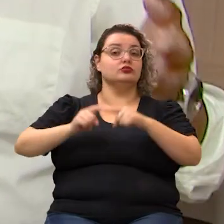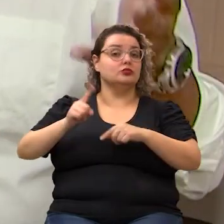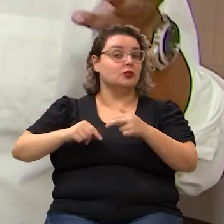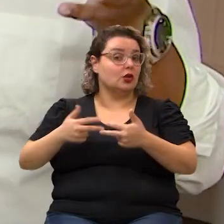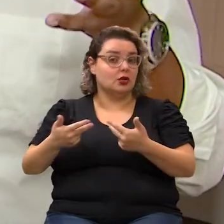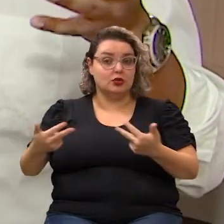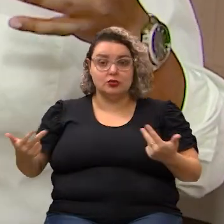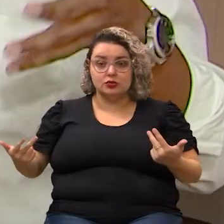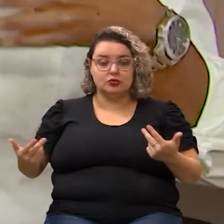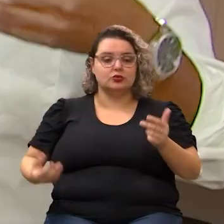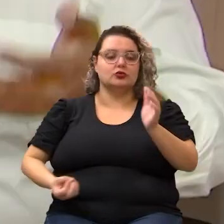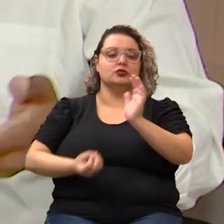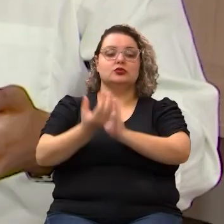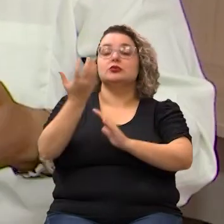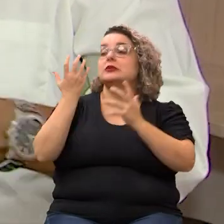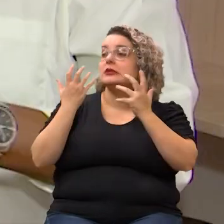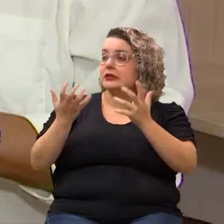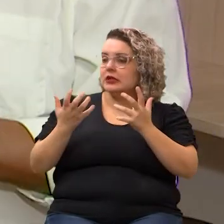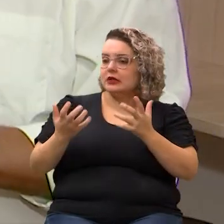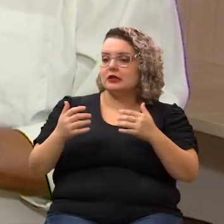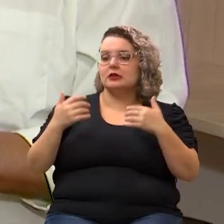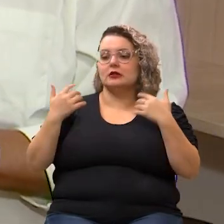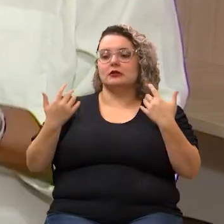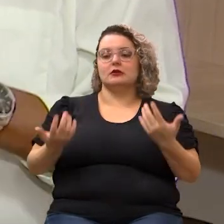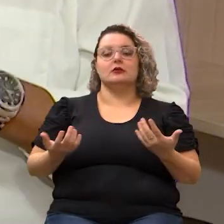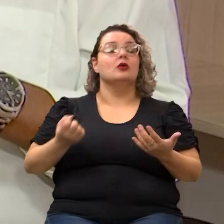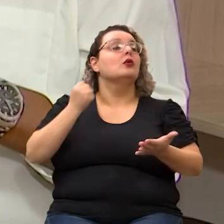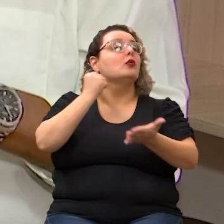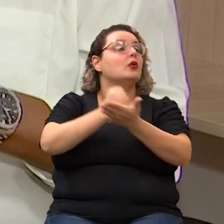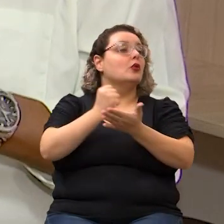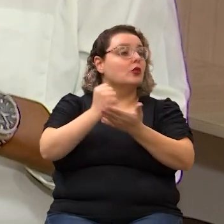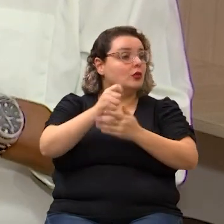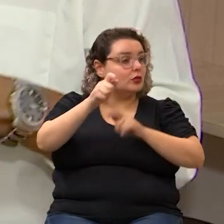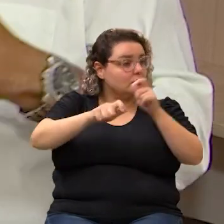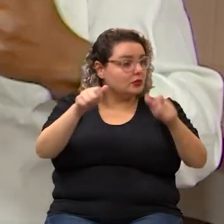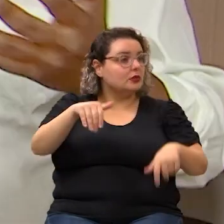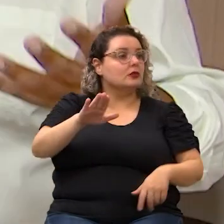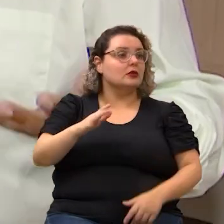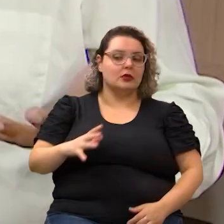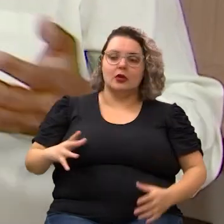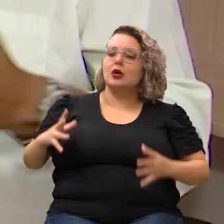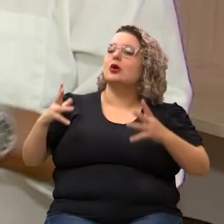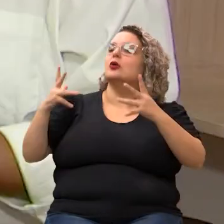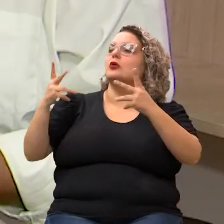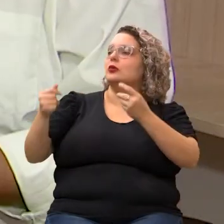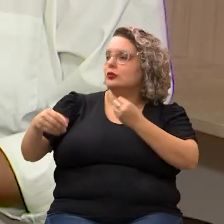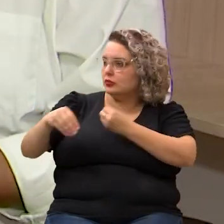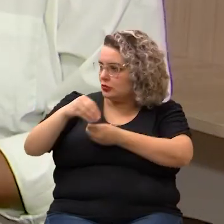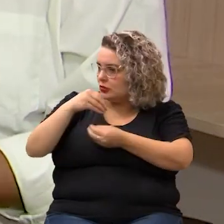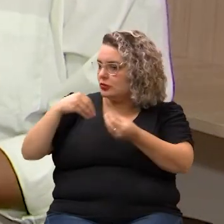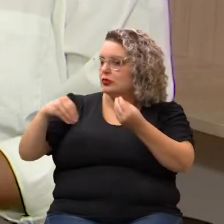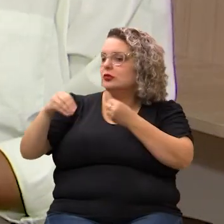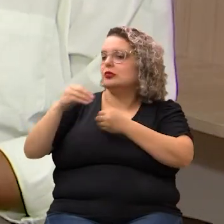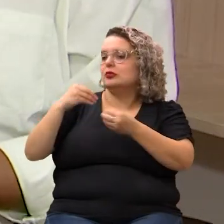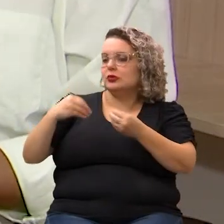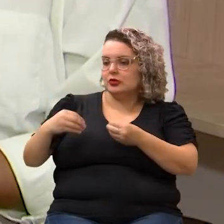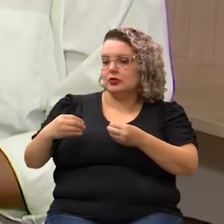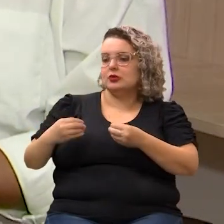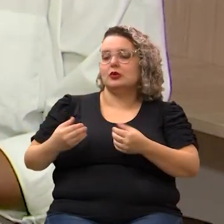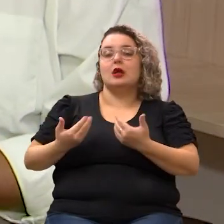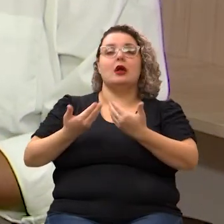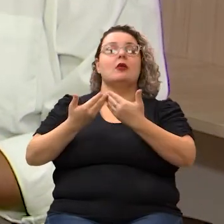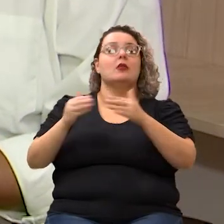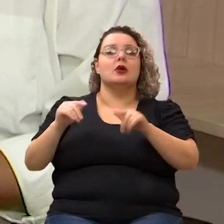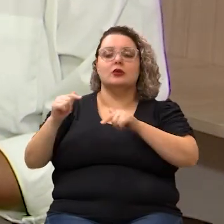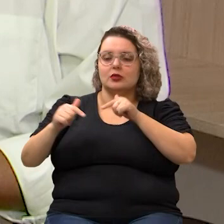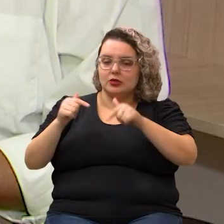produtos que querem fabricar. Então, contratar mais pessoas. Tudo isso envolve